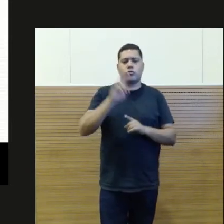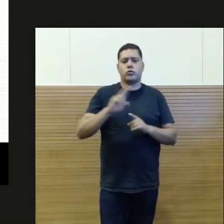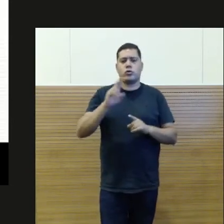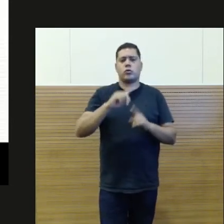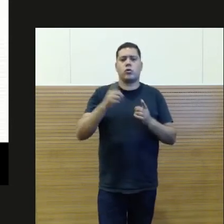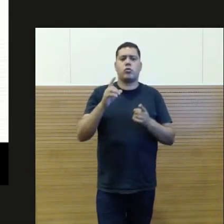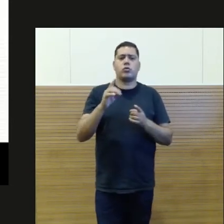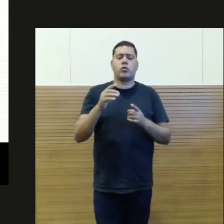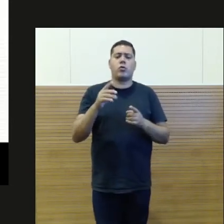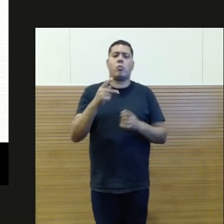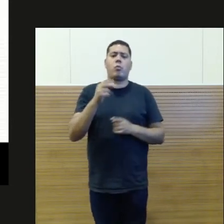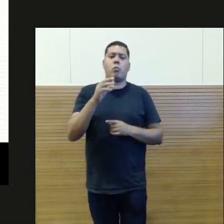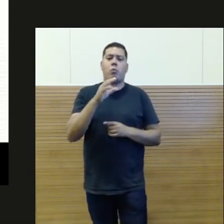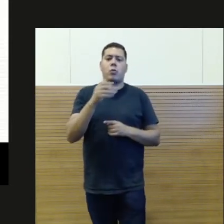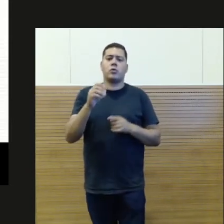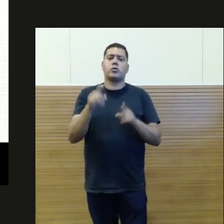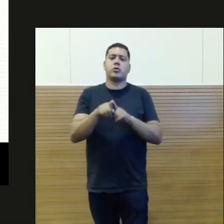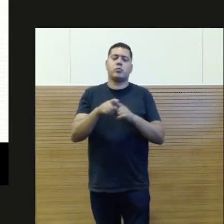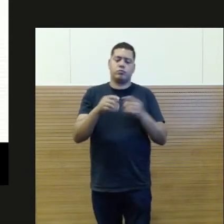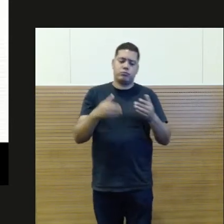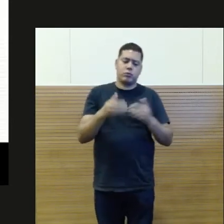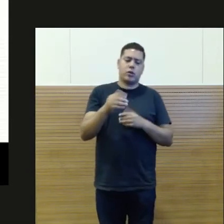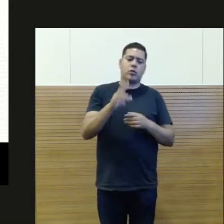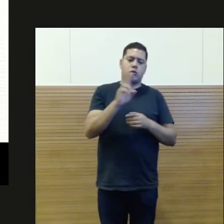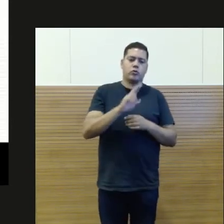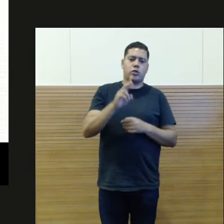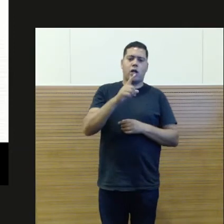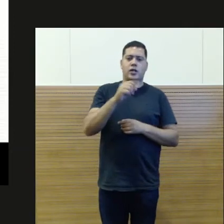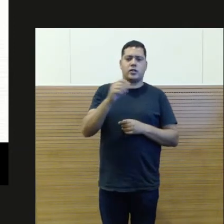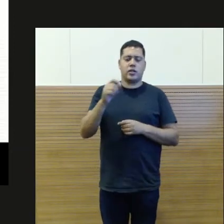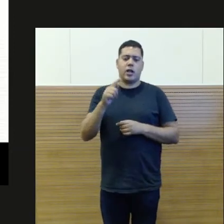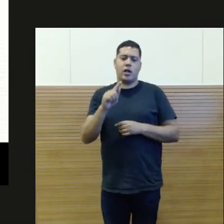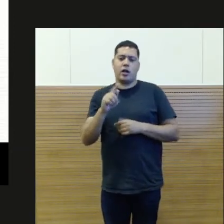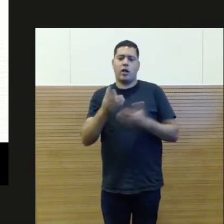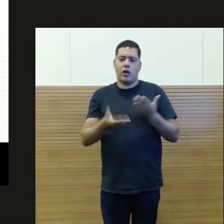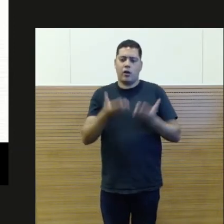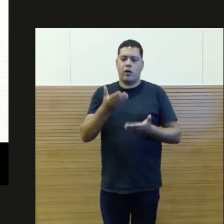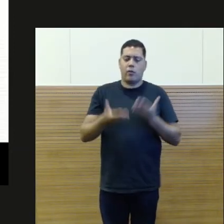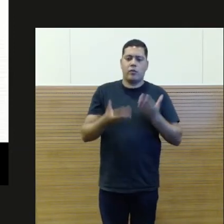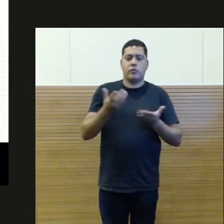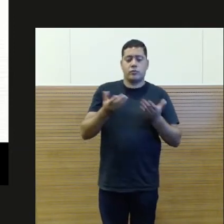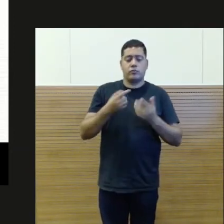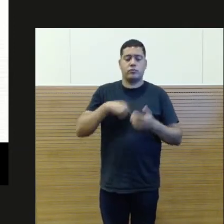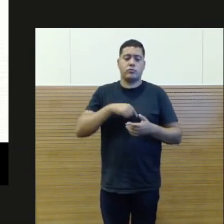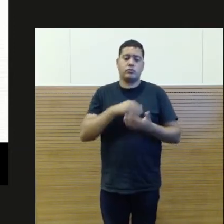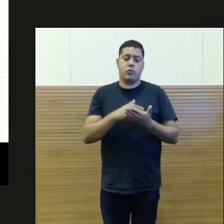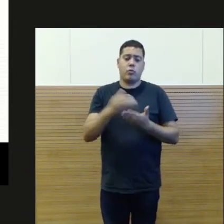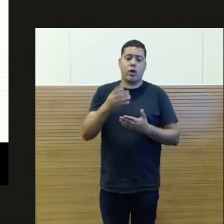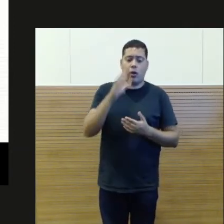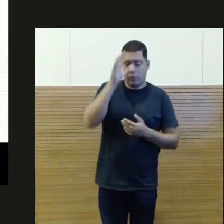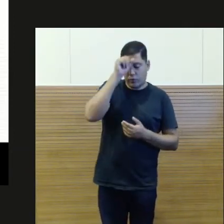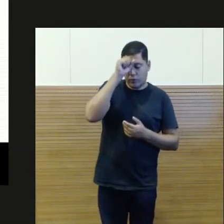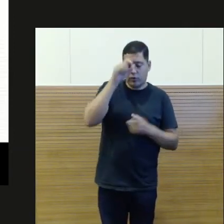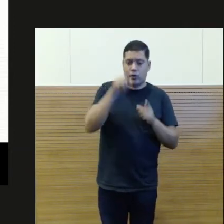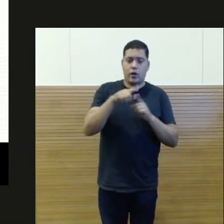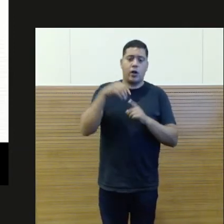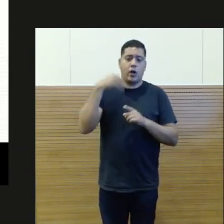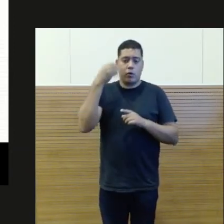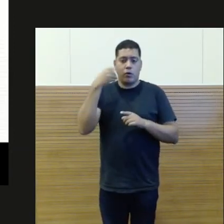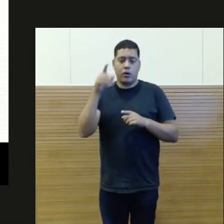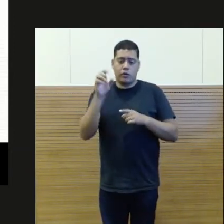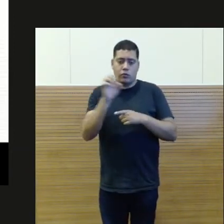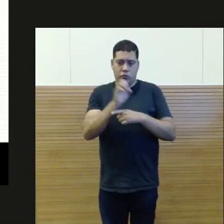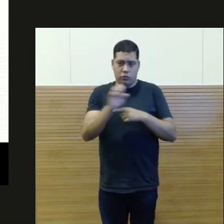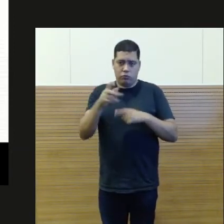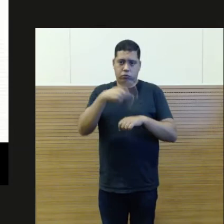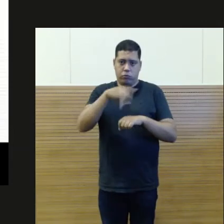porção e passando a usar 100 gramas para estandarizar. Aí a gente começa a aprender também da experiência do Equador, que